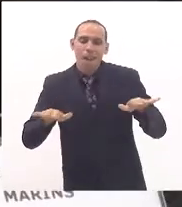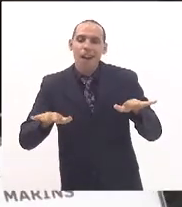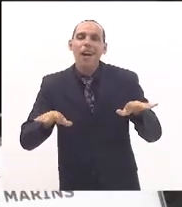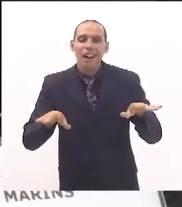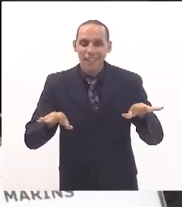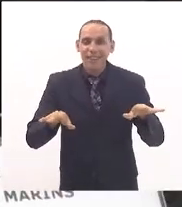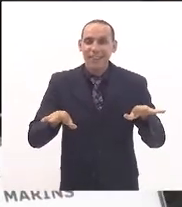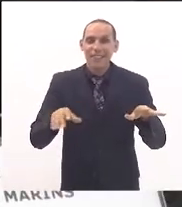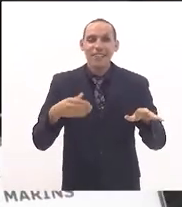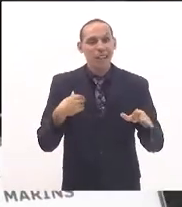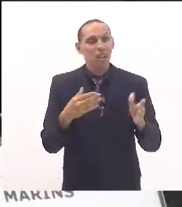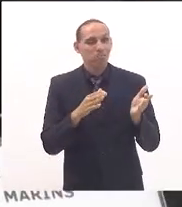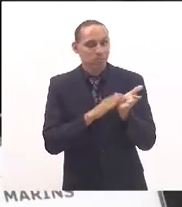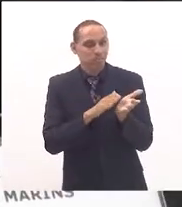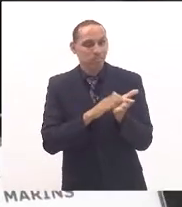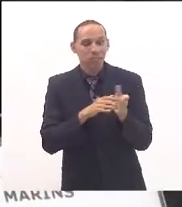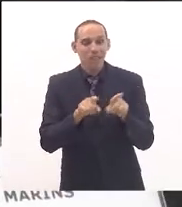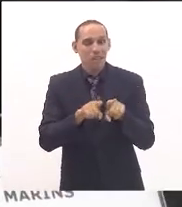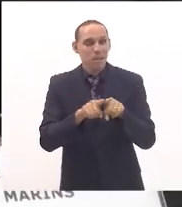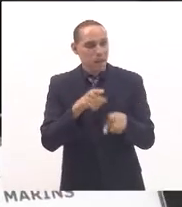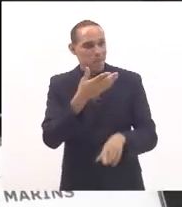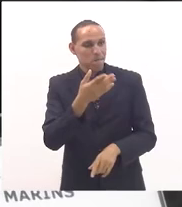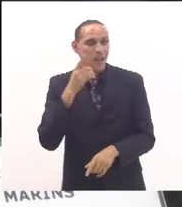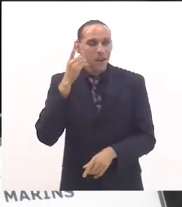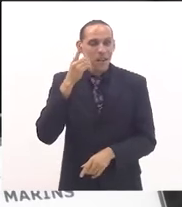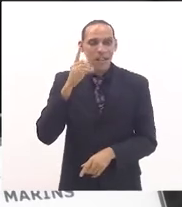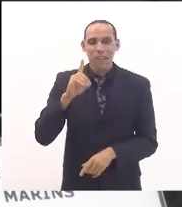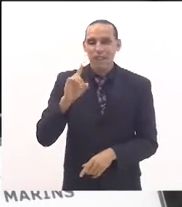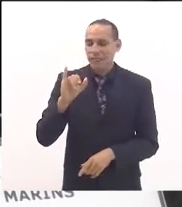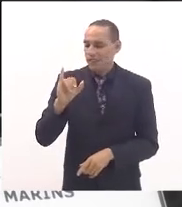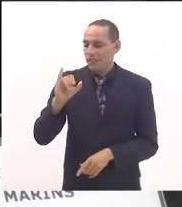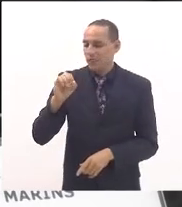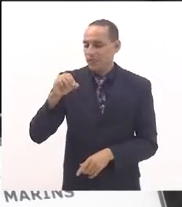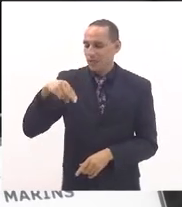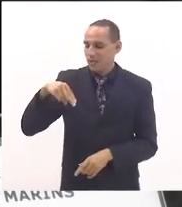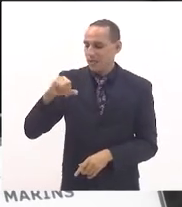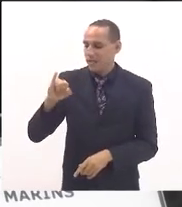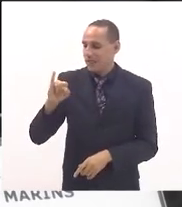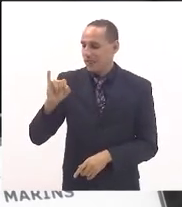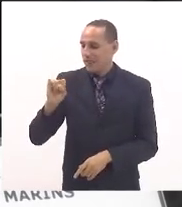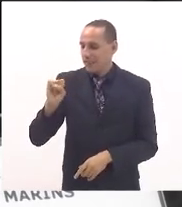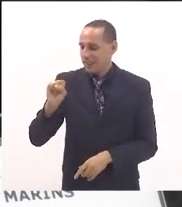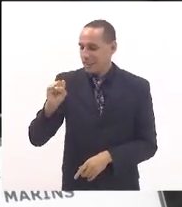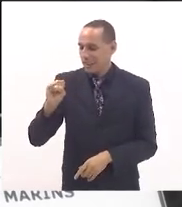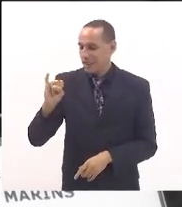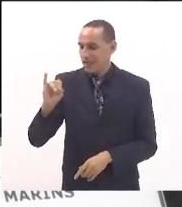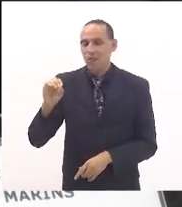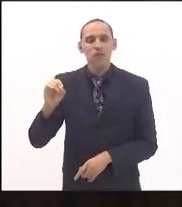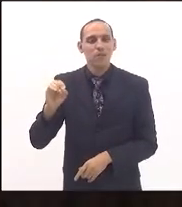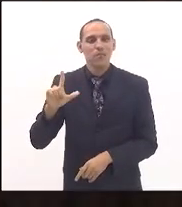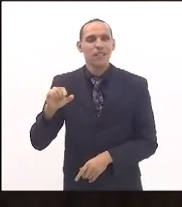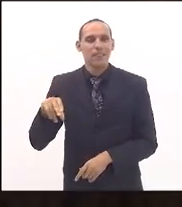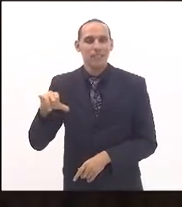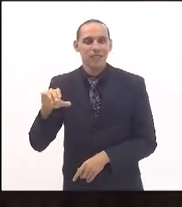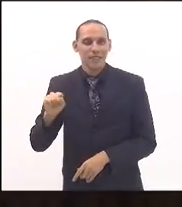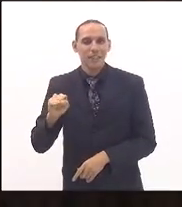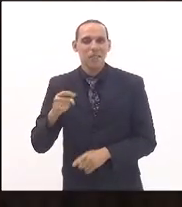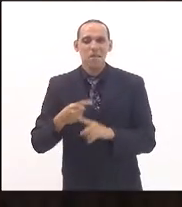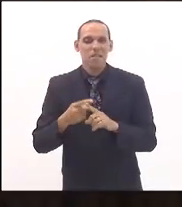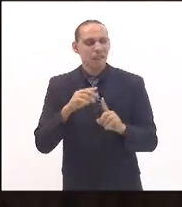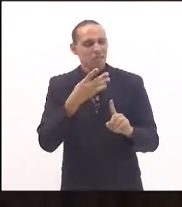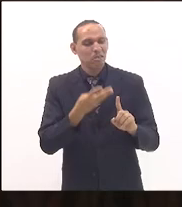também o deputado Dionísio Lins a justa homenagem pelo reconhecimento dessa